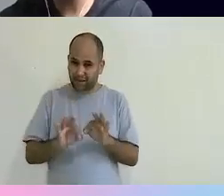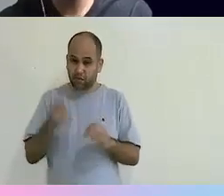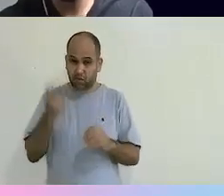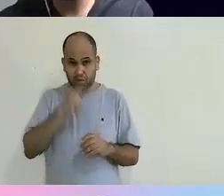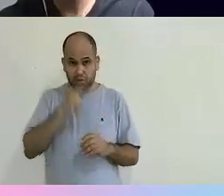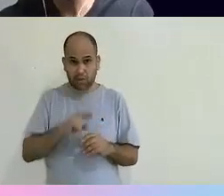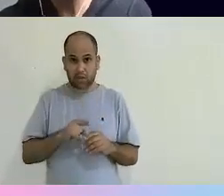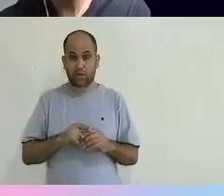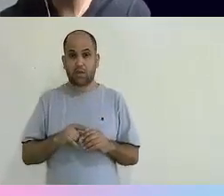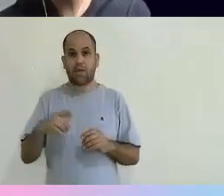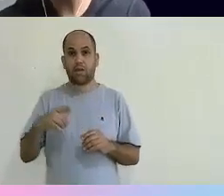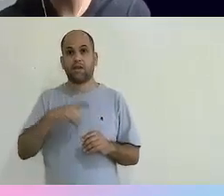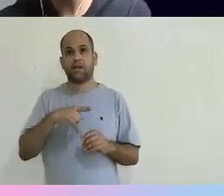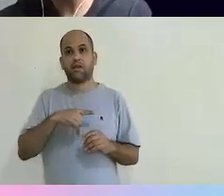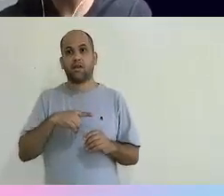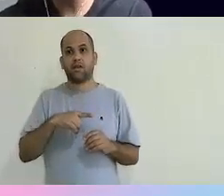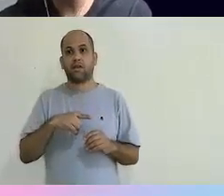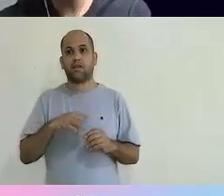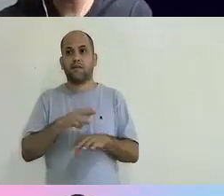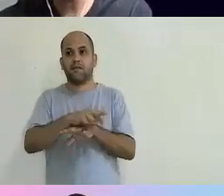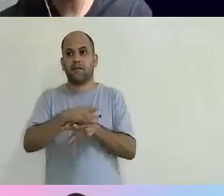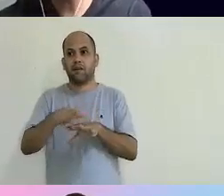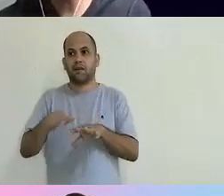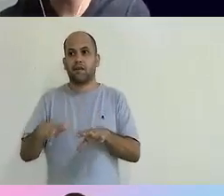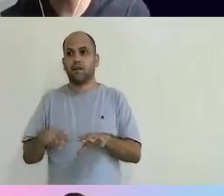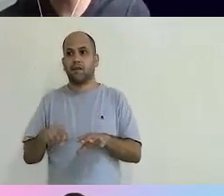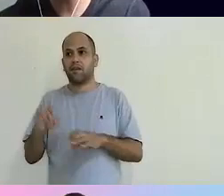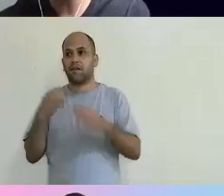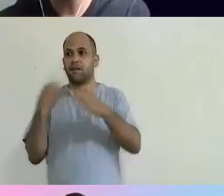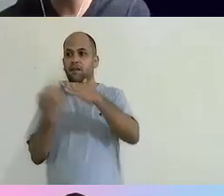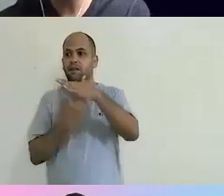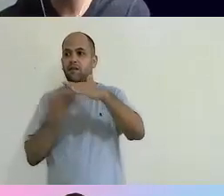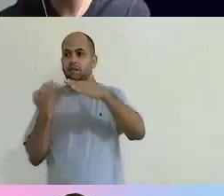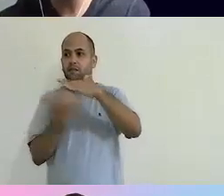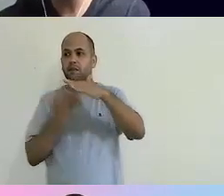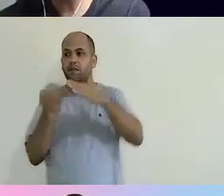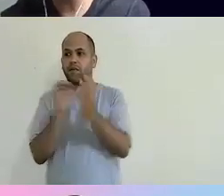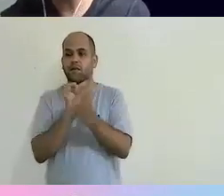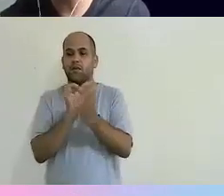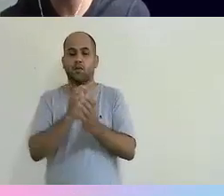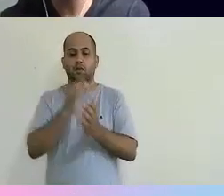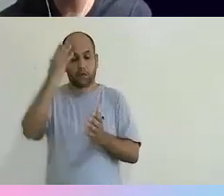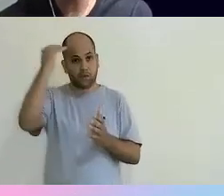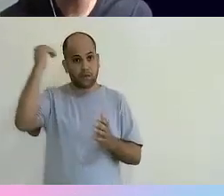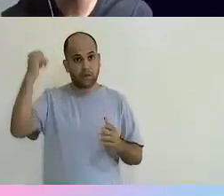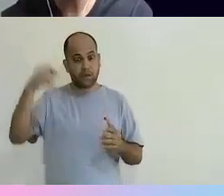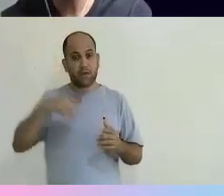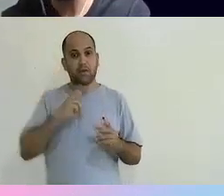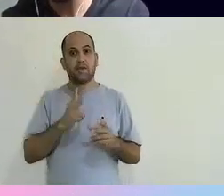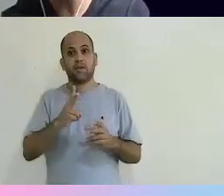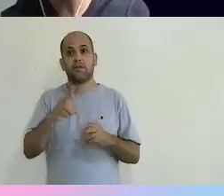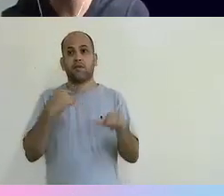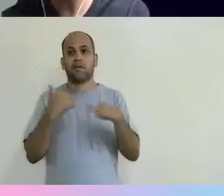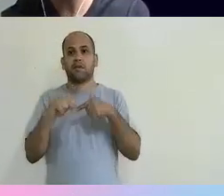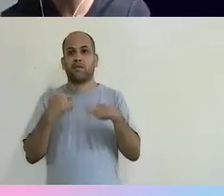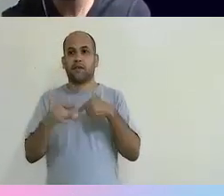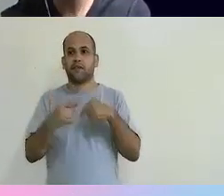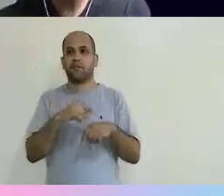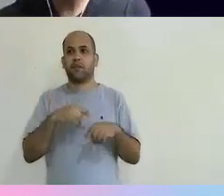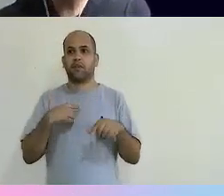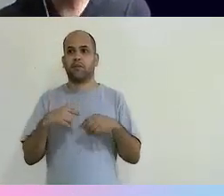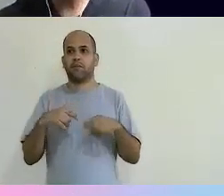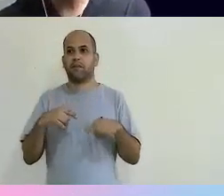tinha feito benchmark com várias empresas, inclusive com a companhia de talentos, para entender como é que funcionava, e a gente sempre ficava, ah, não, vamos tentar,